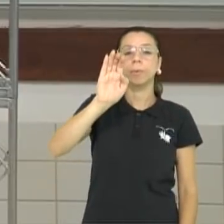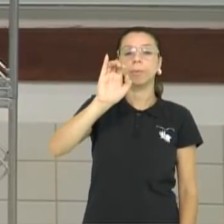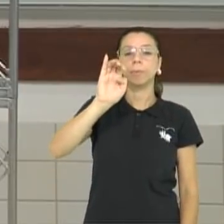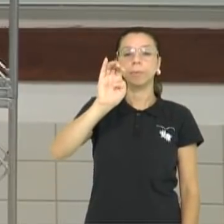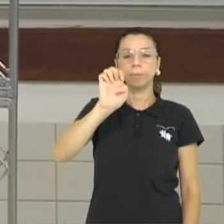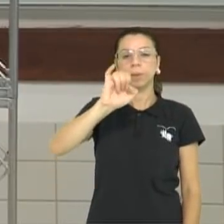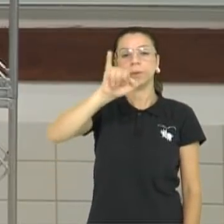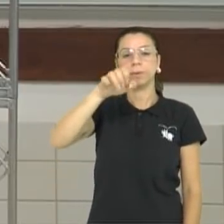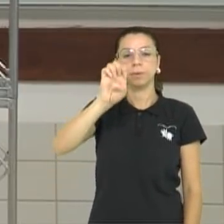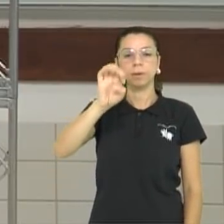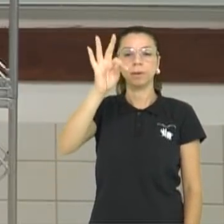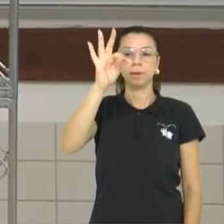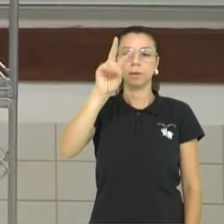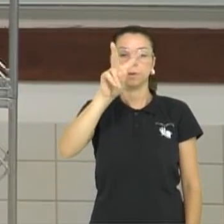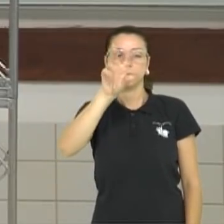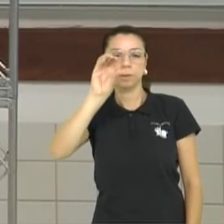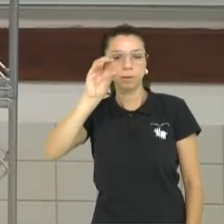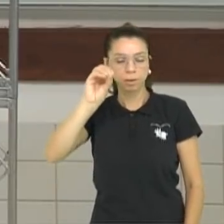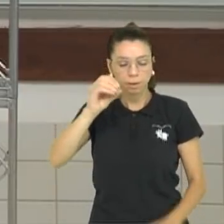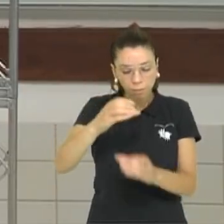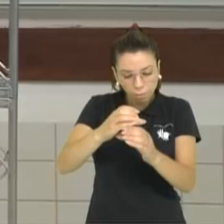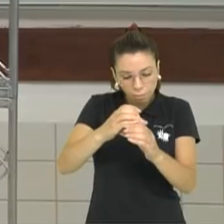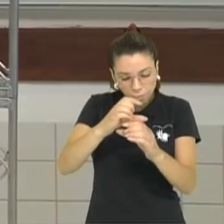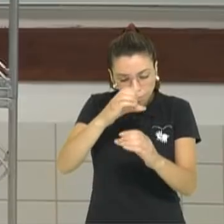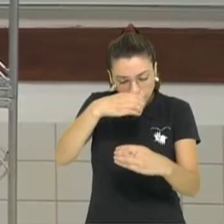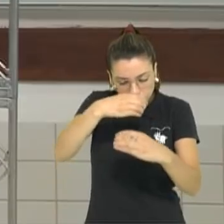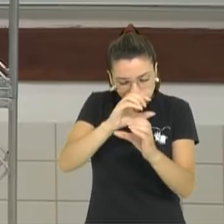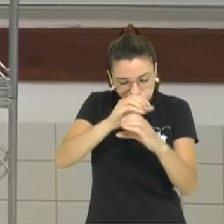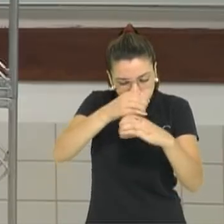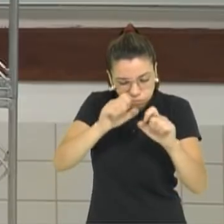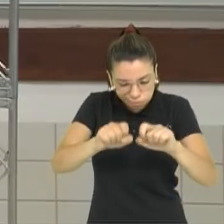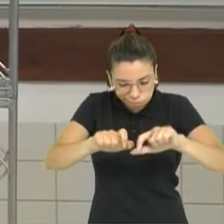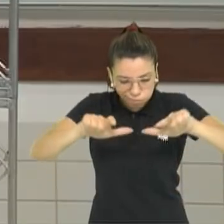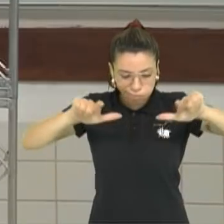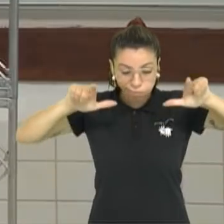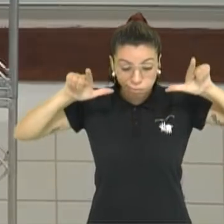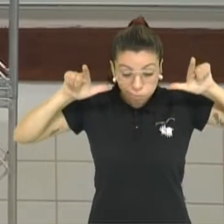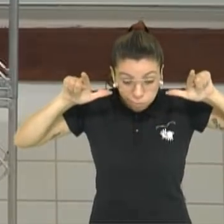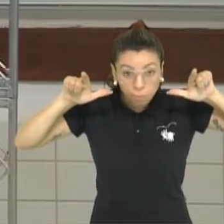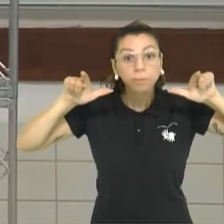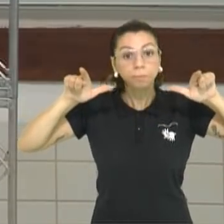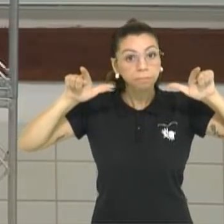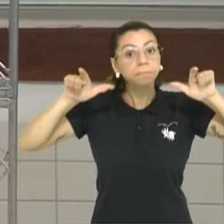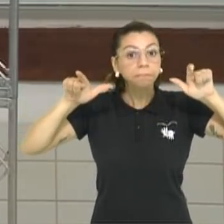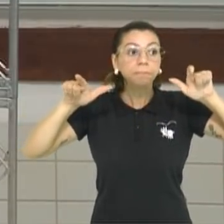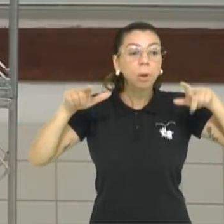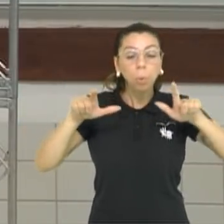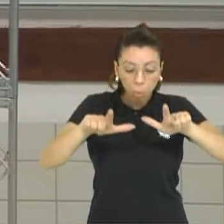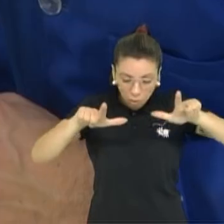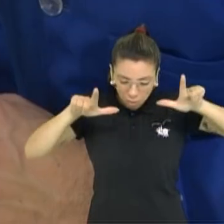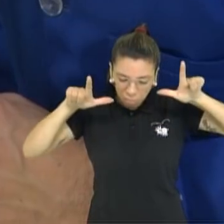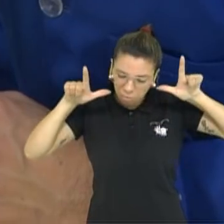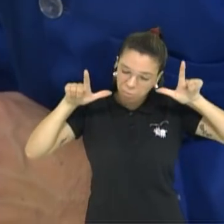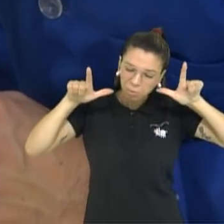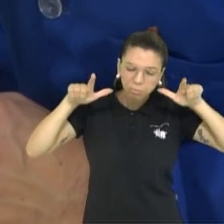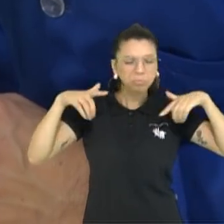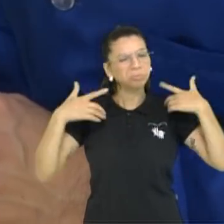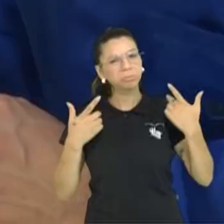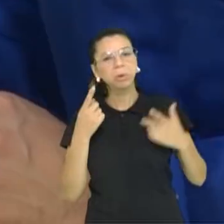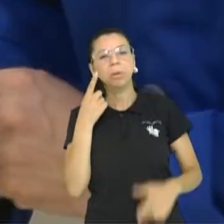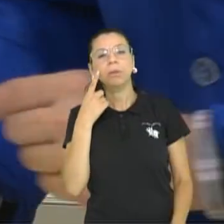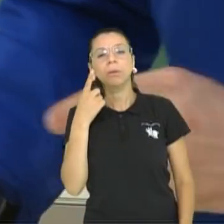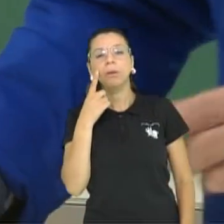de ampliação e vão fazer com que esse objeto muito pequeno fique maior. Então, quando ele observou, estou